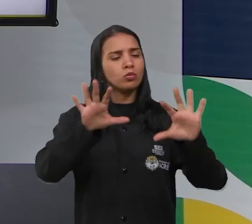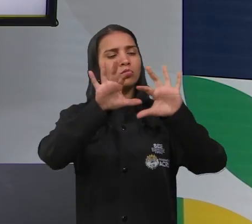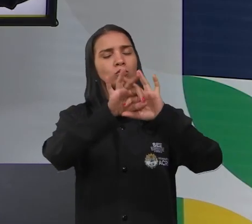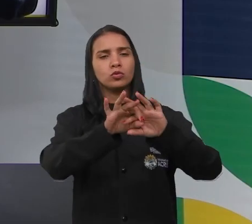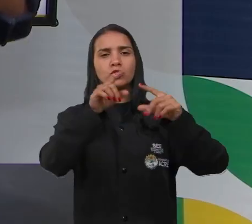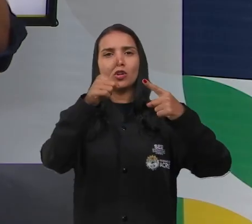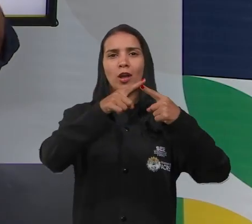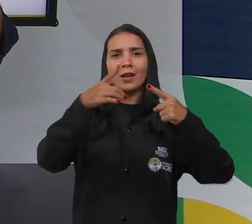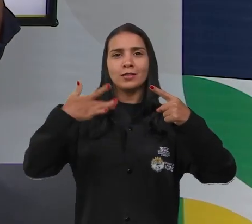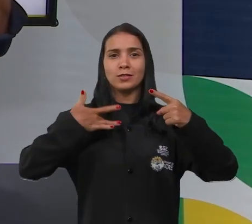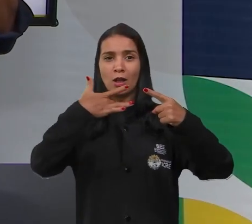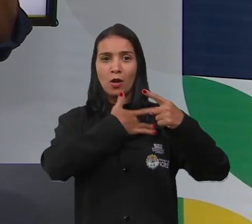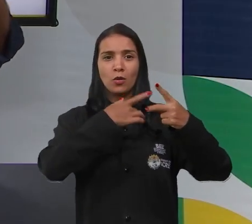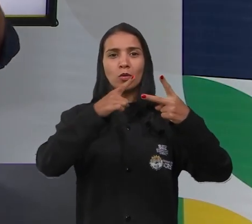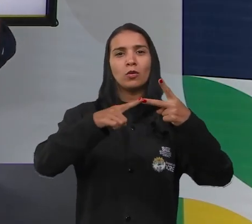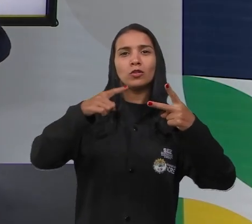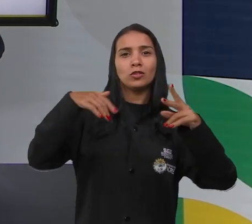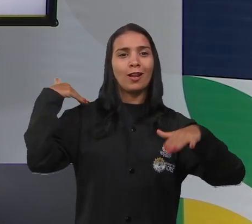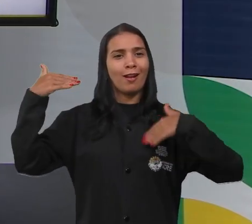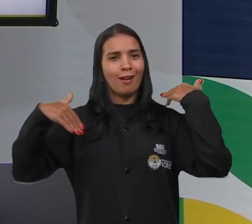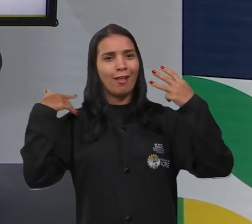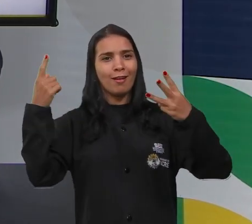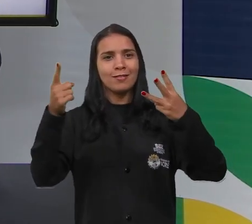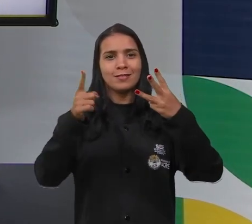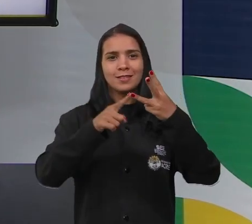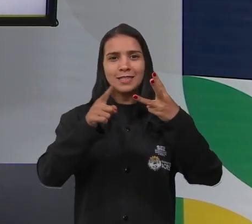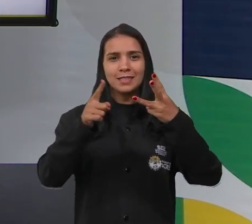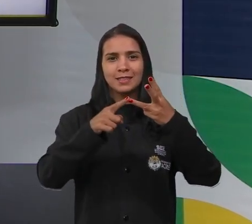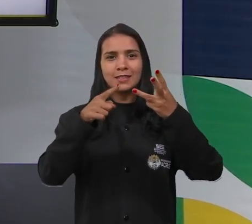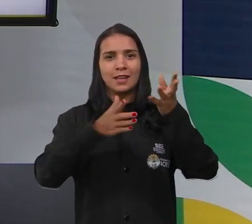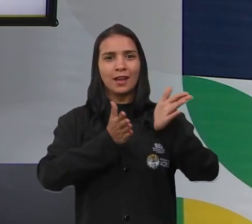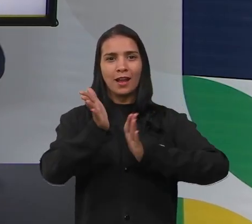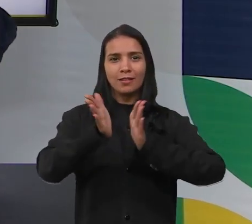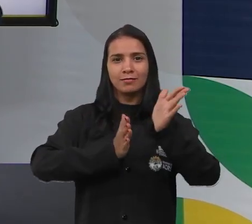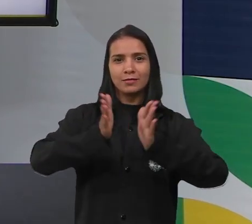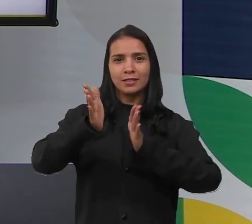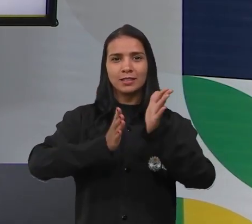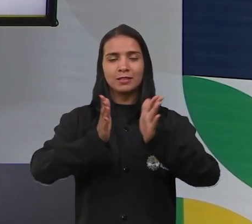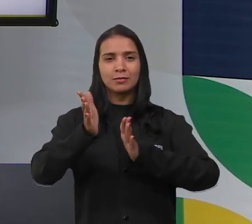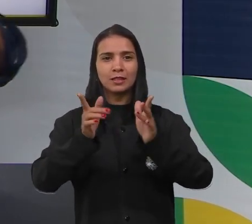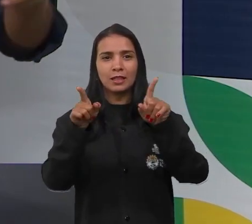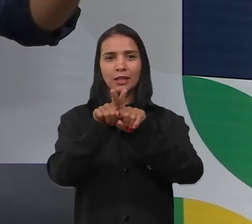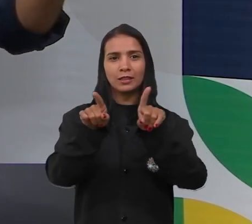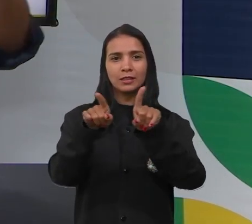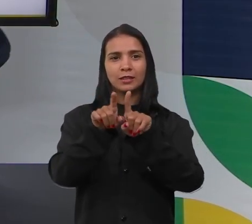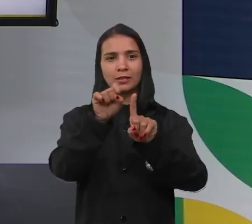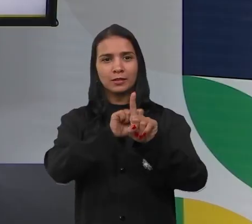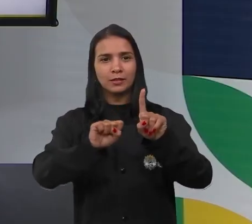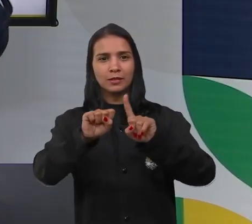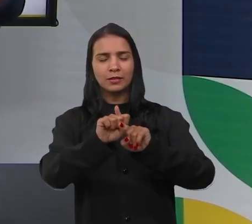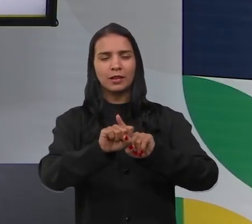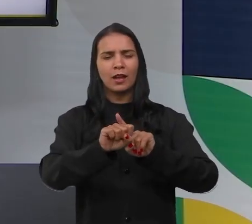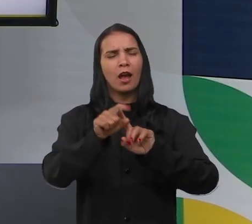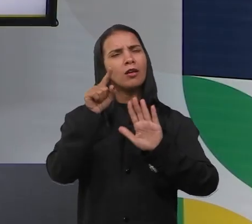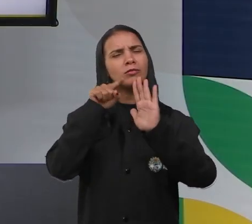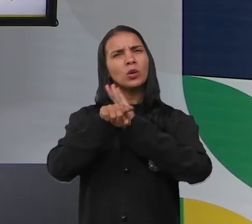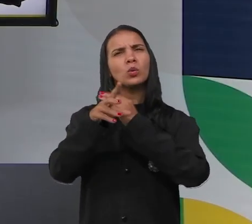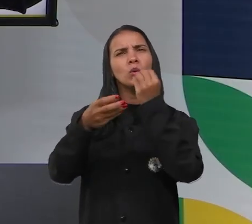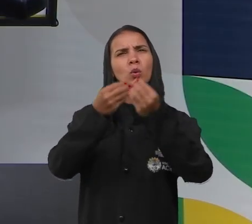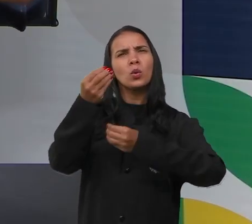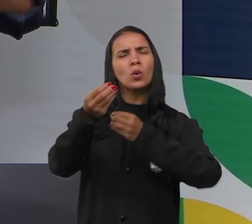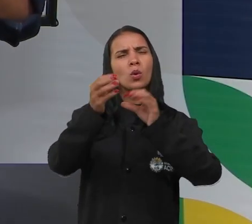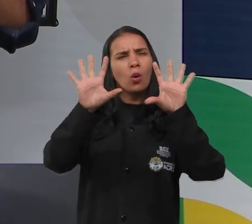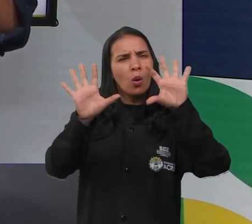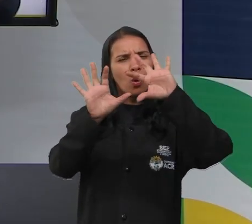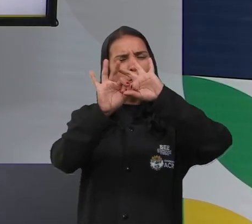combo. Mais do que prática corporal, tem um contexto de saúde, tem uns elos, né? Saúde,